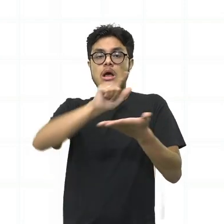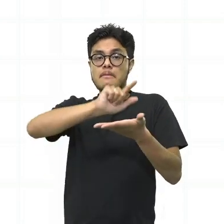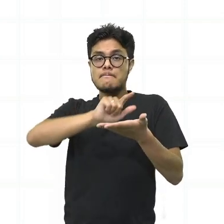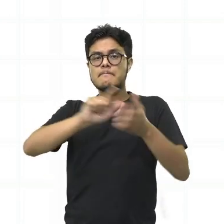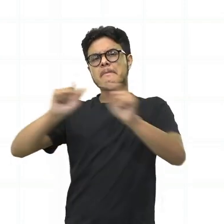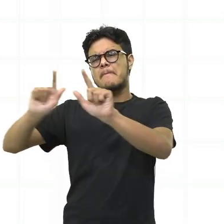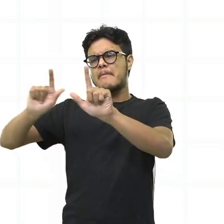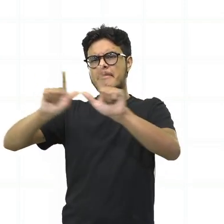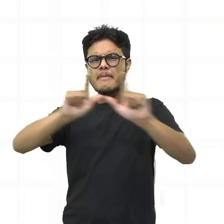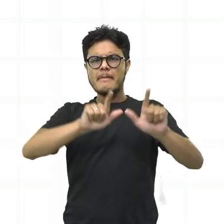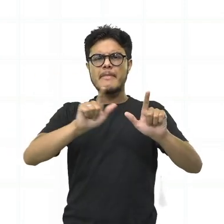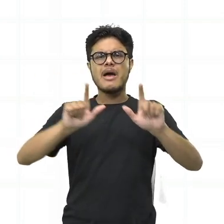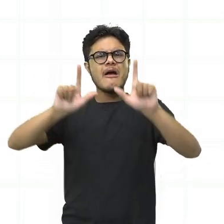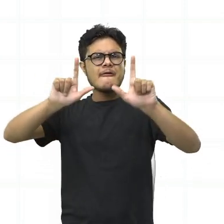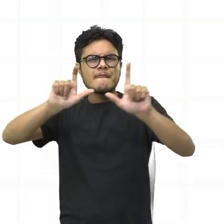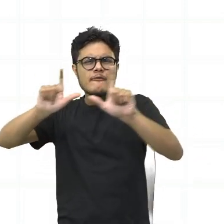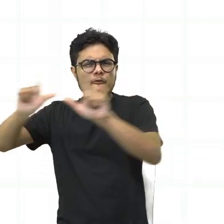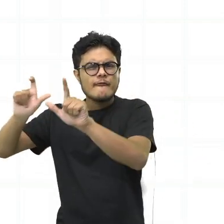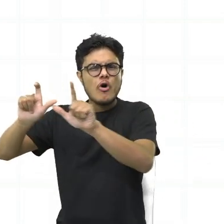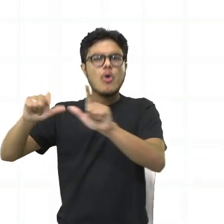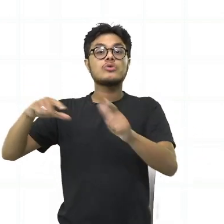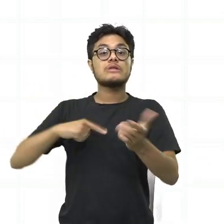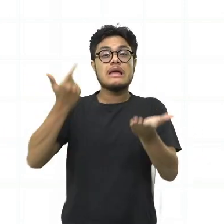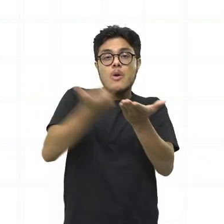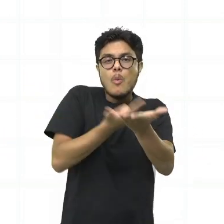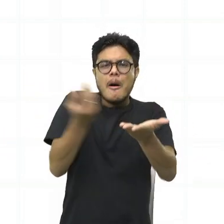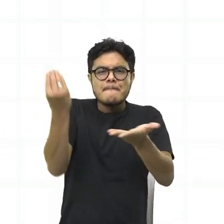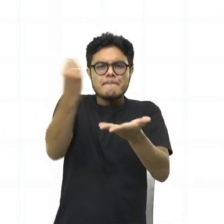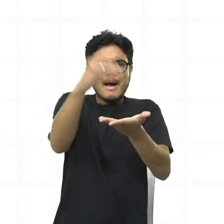se colecionar, e aí se tinha o álbum, né, da